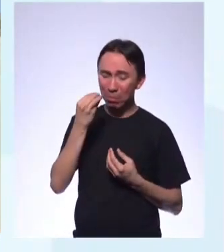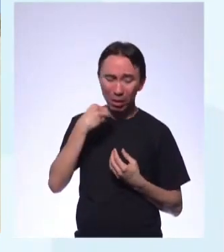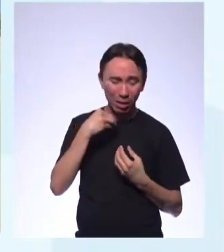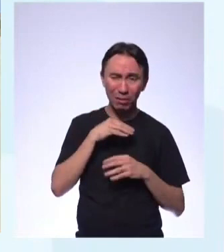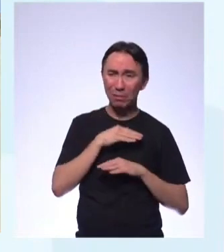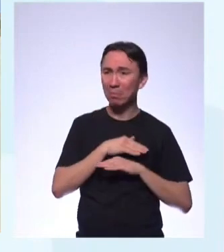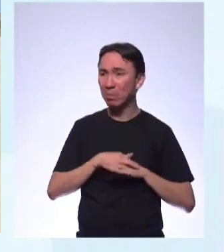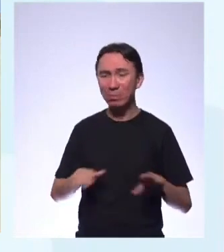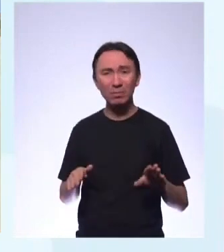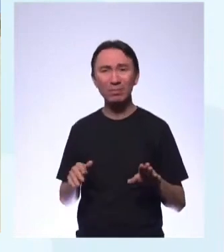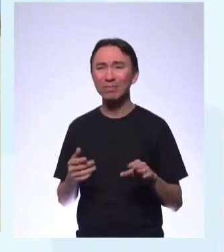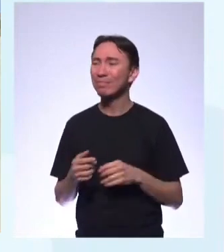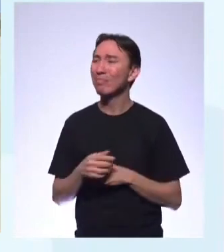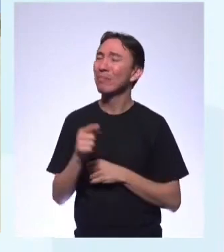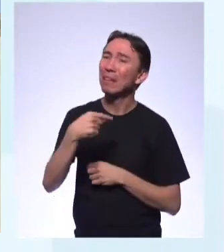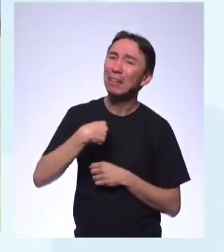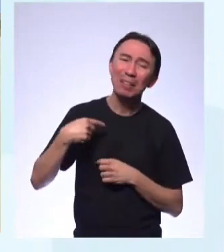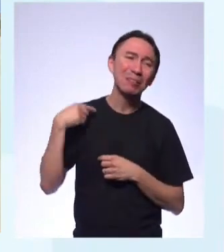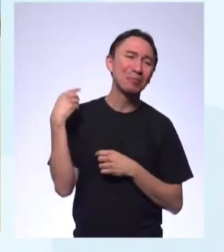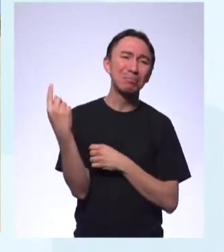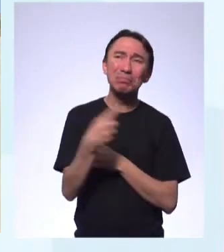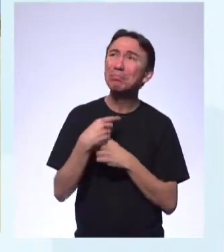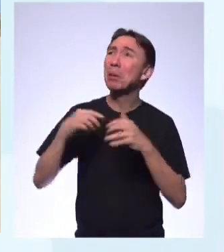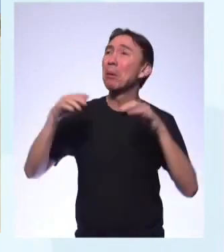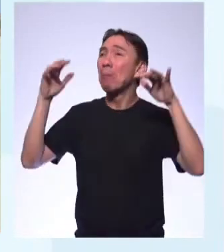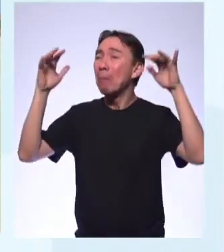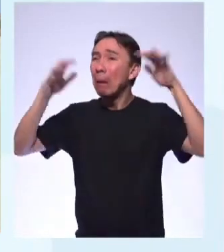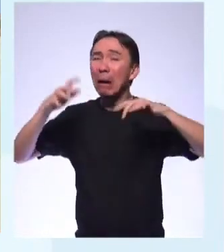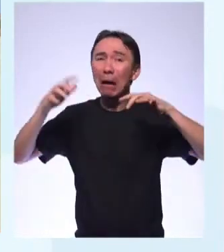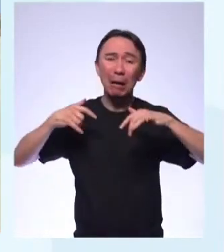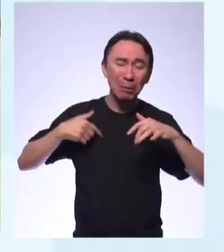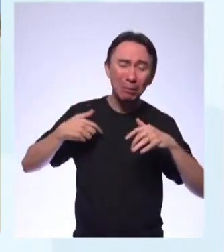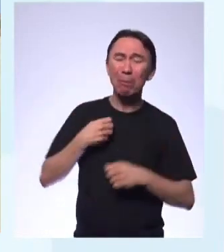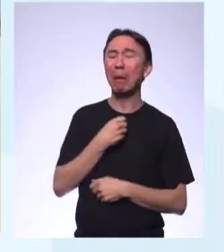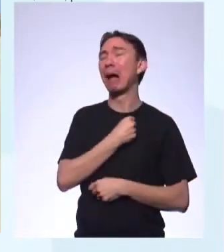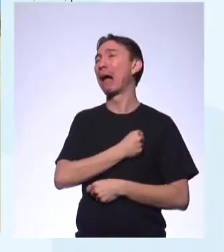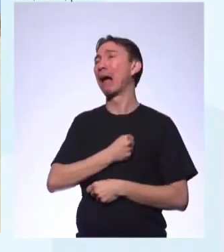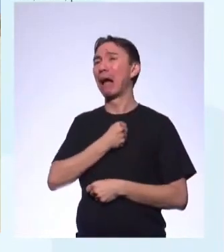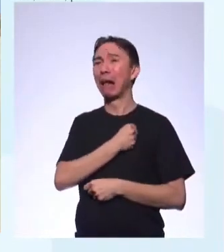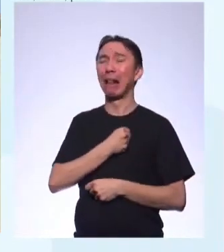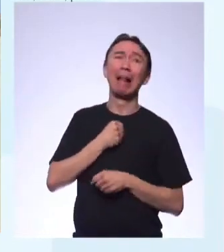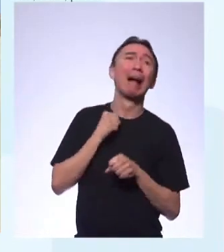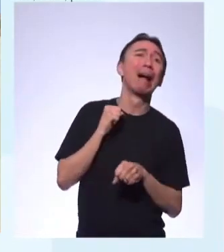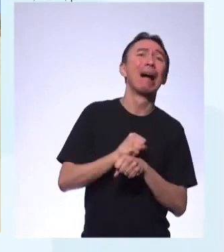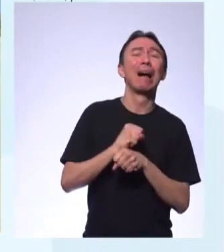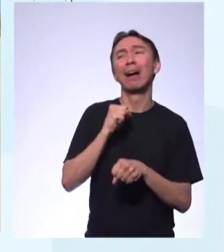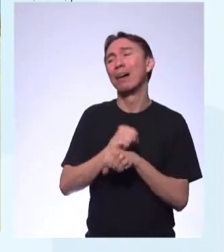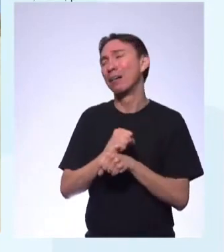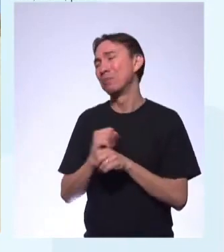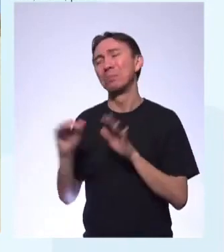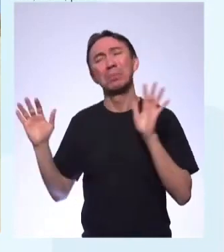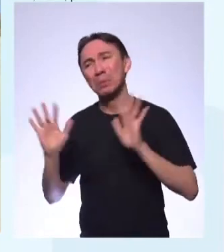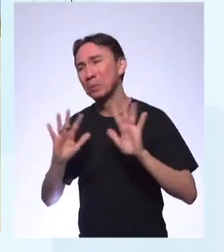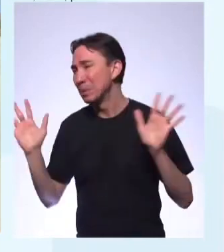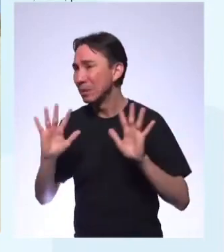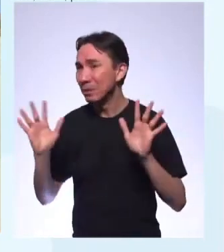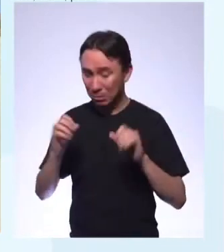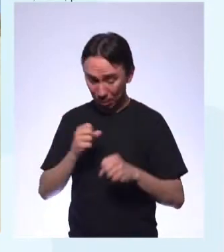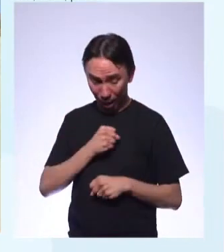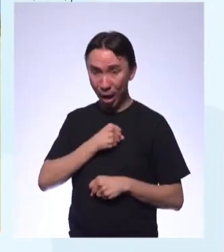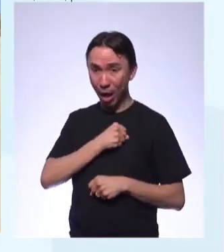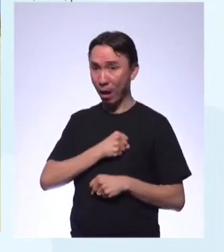horror. Ó alma da tempestade amansa, não me leves a saudade e a esperança, que esta saudade